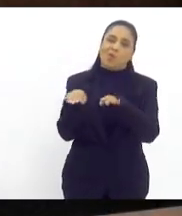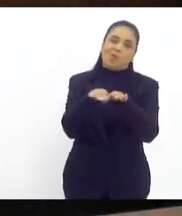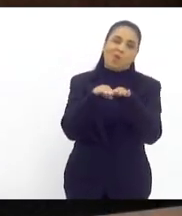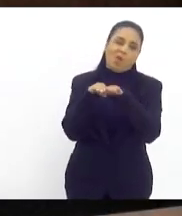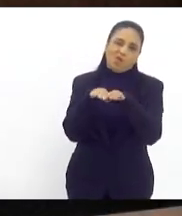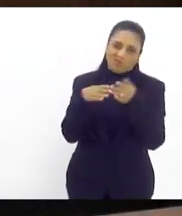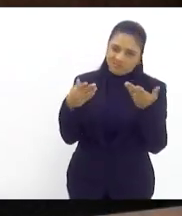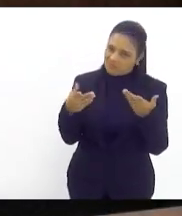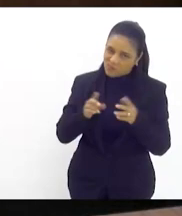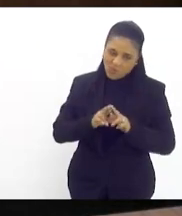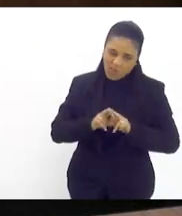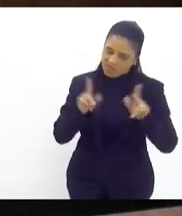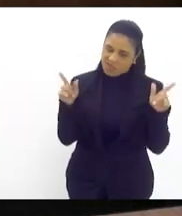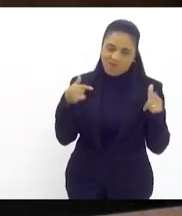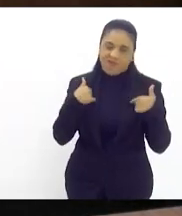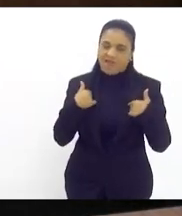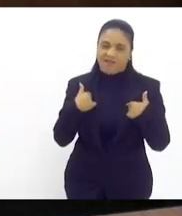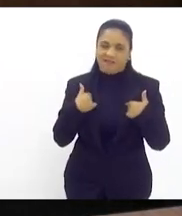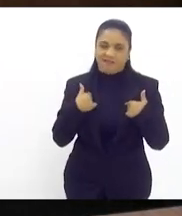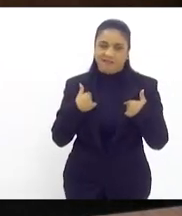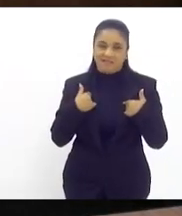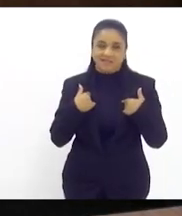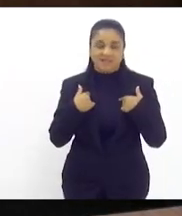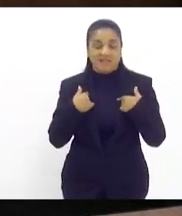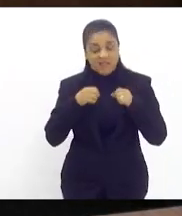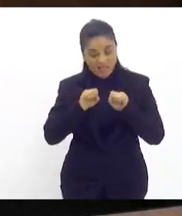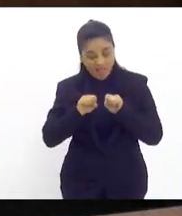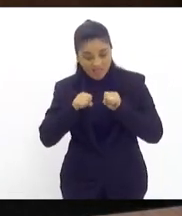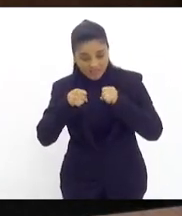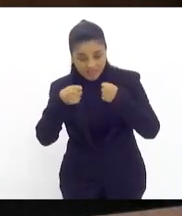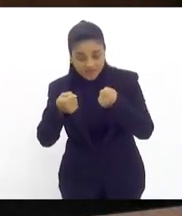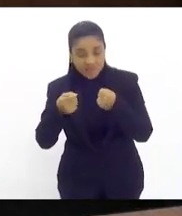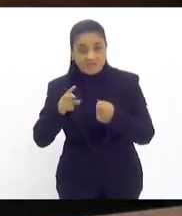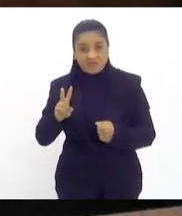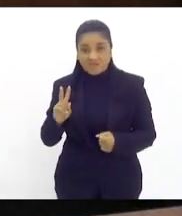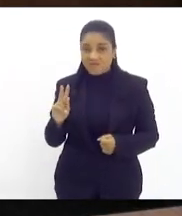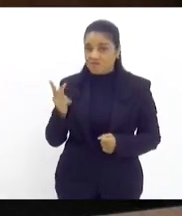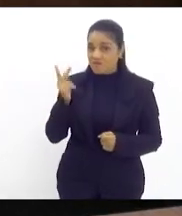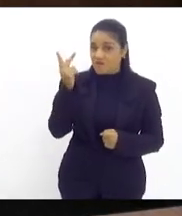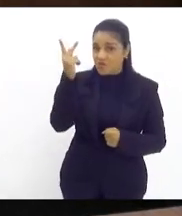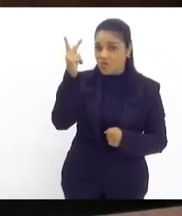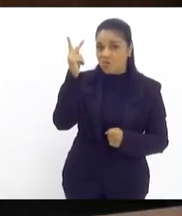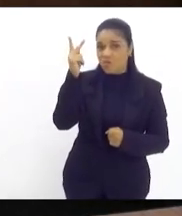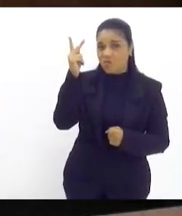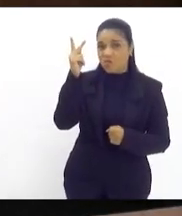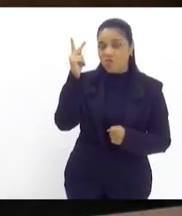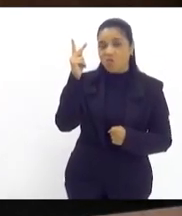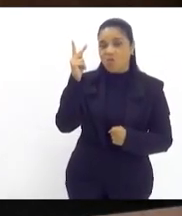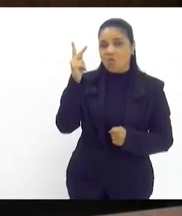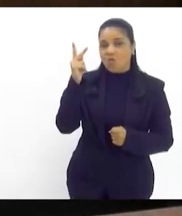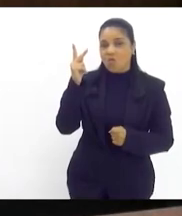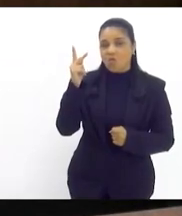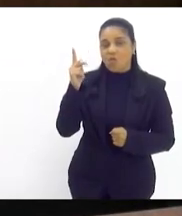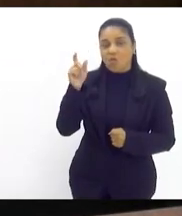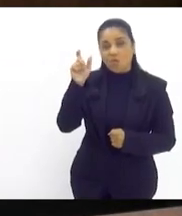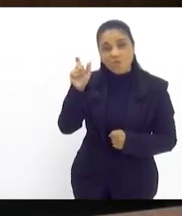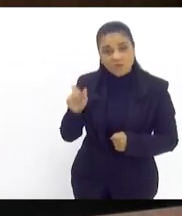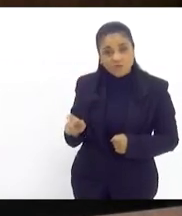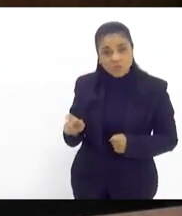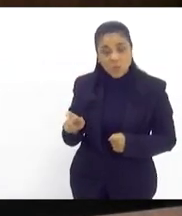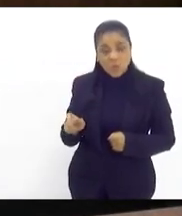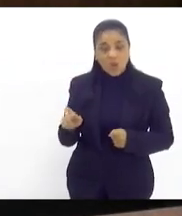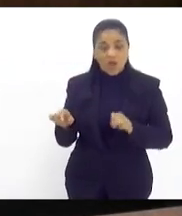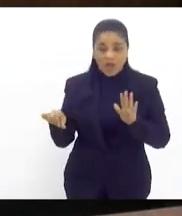se ele acha que a nossa defesa desses valores poderia fazer alguém tornar-se um